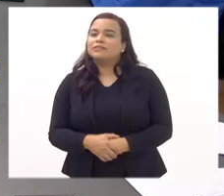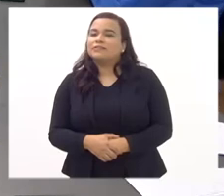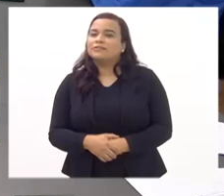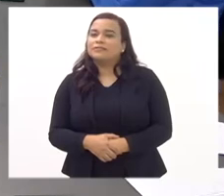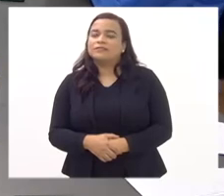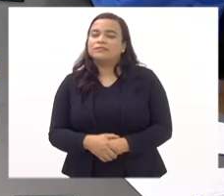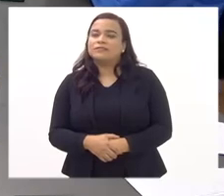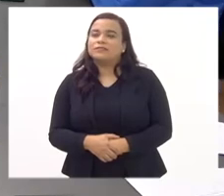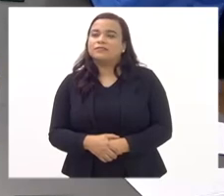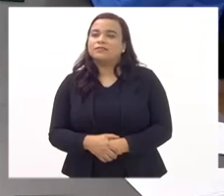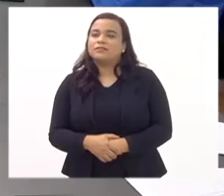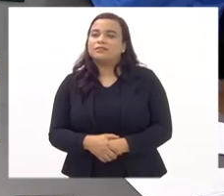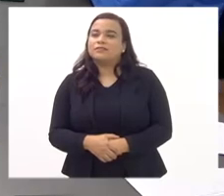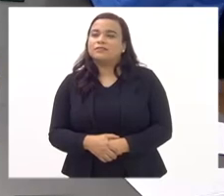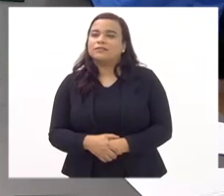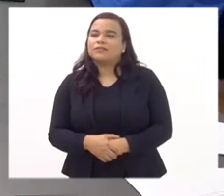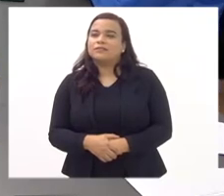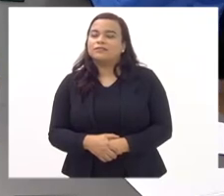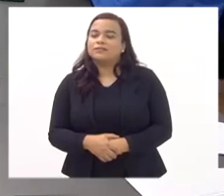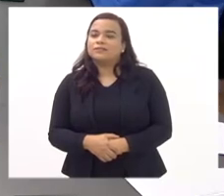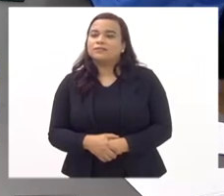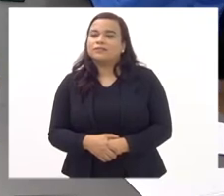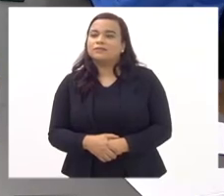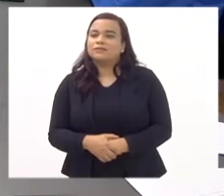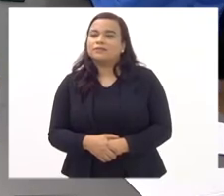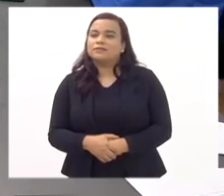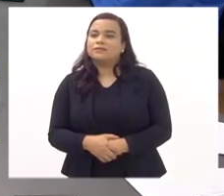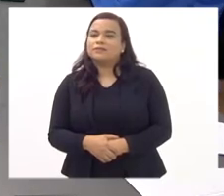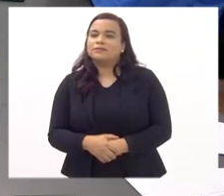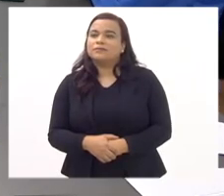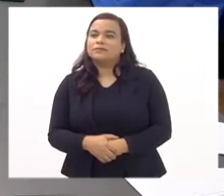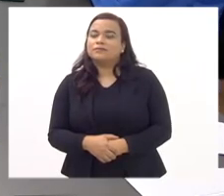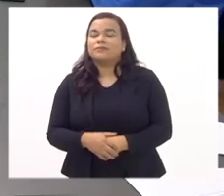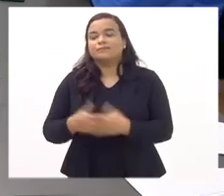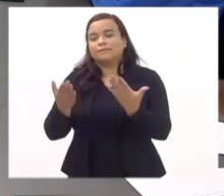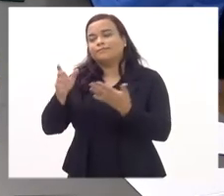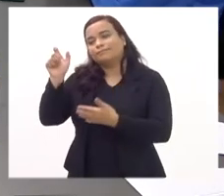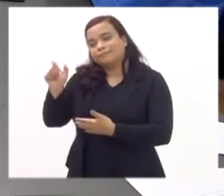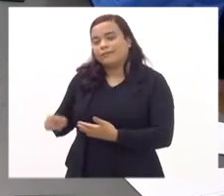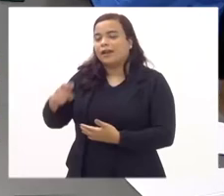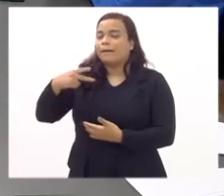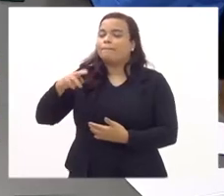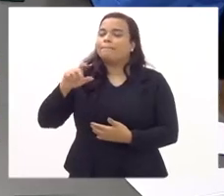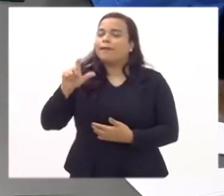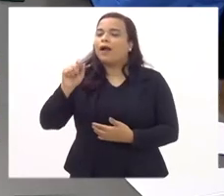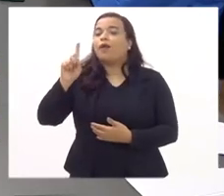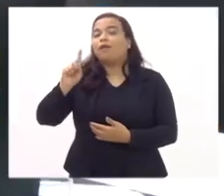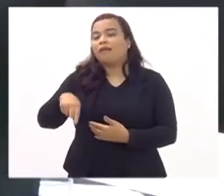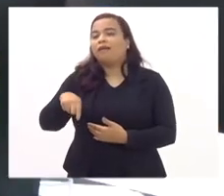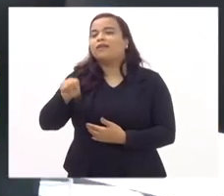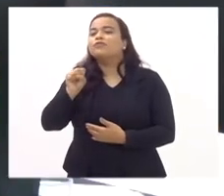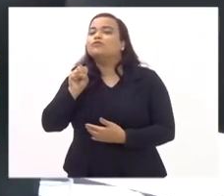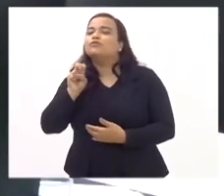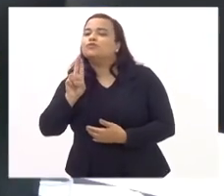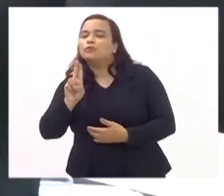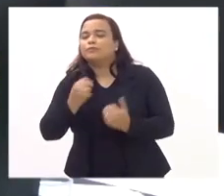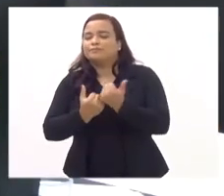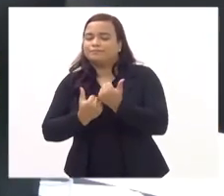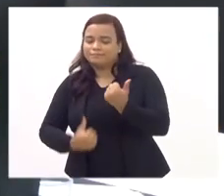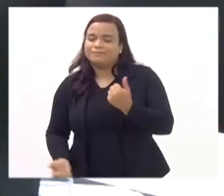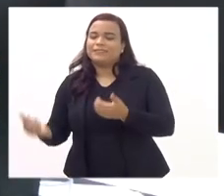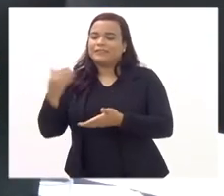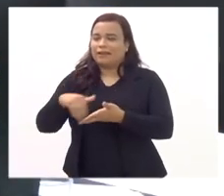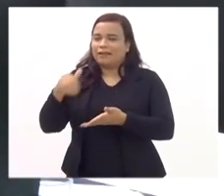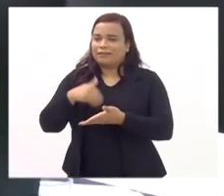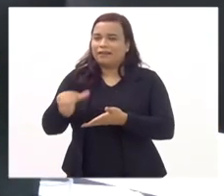Oi, Paula, agora te cortou completamente. Bom, a Paula era subsecretária de transportes, atualmente ela é